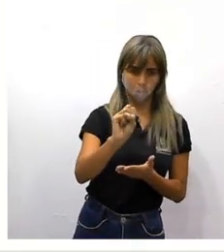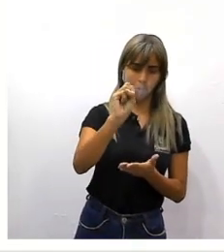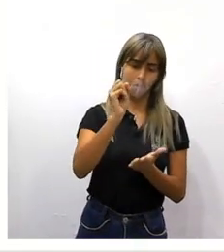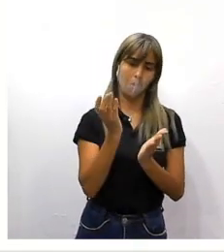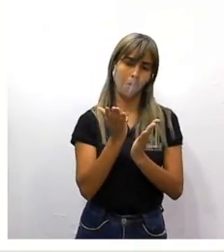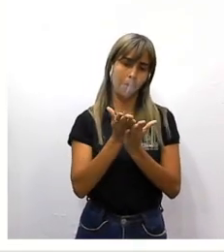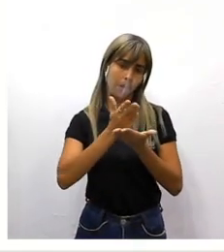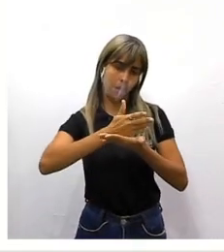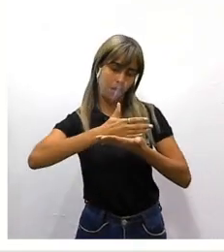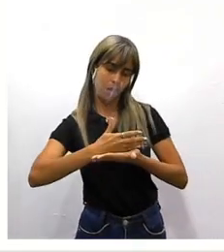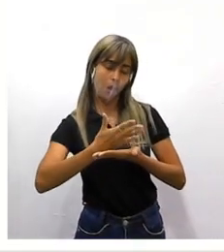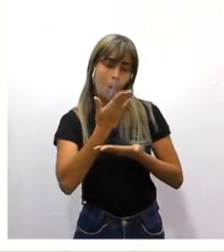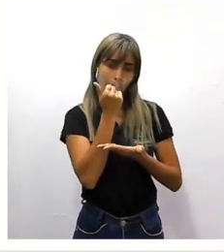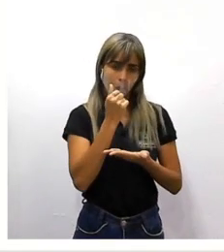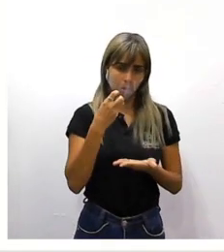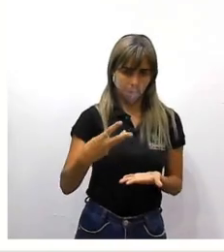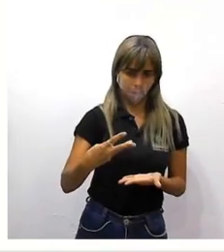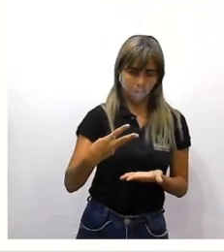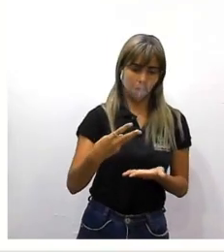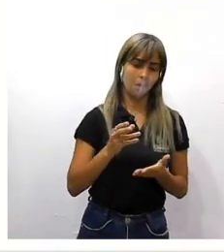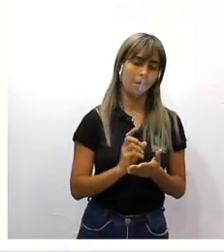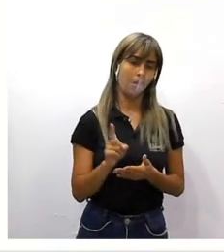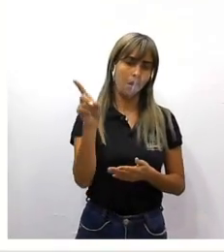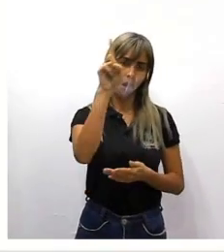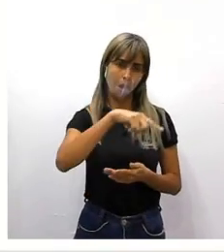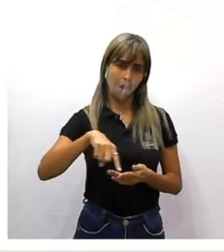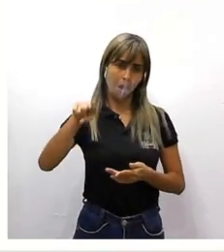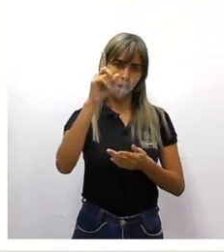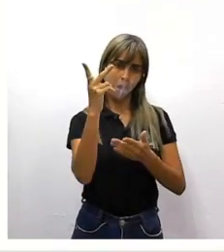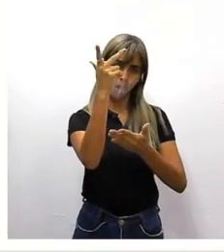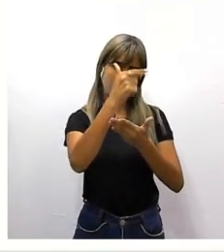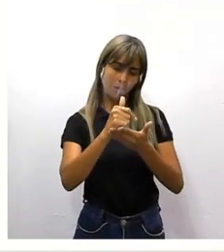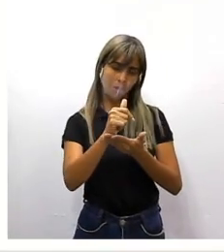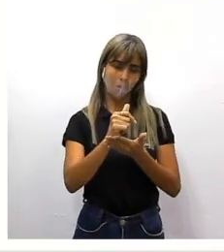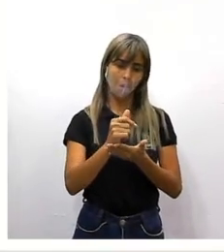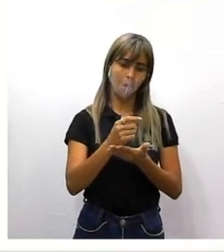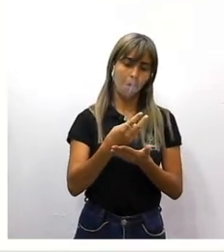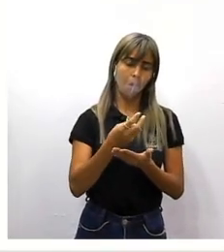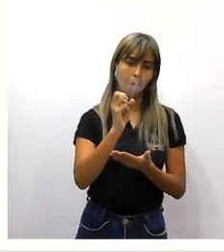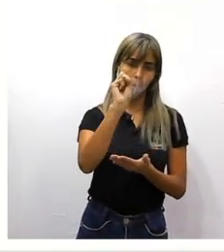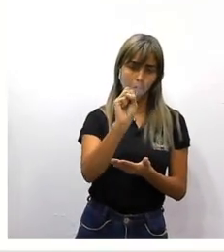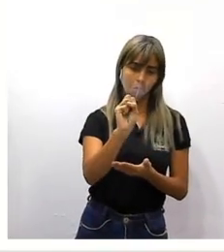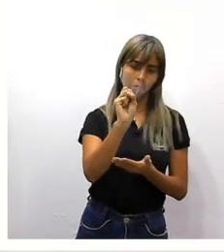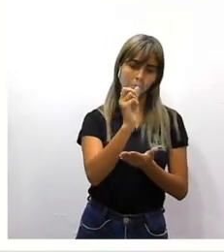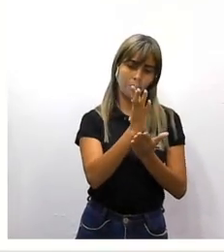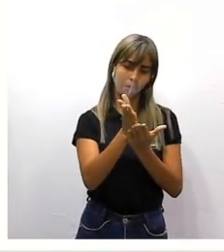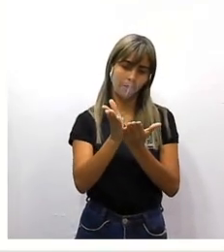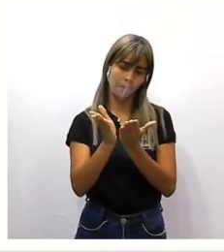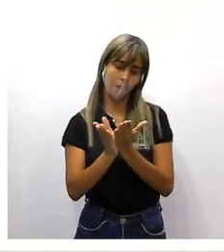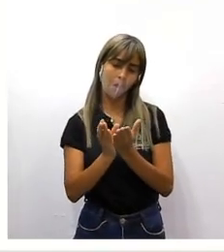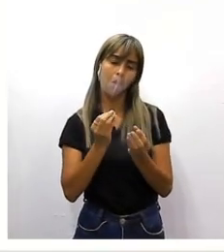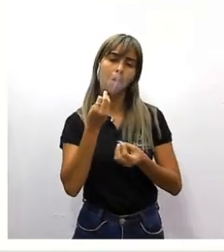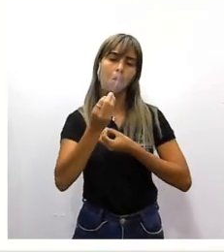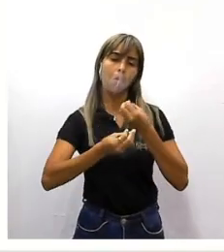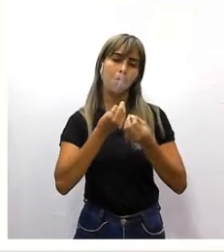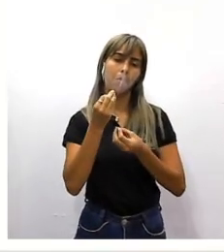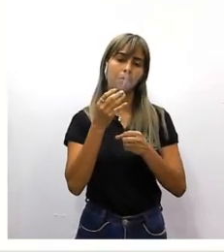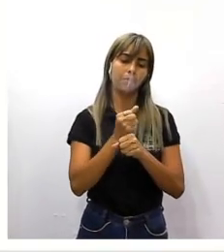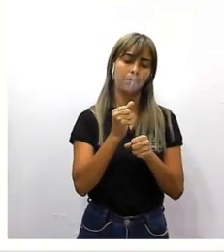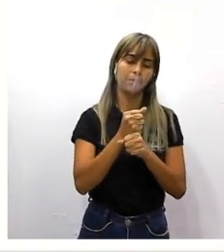e comeu 3. Olha a representação lá da pizza: 8 fatias e 3 brancas. Como eu transformo isso para